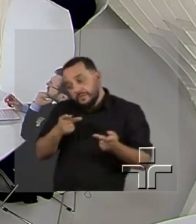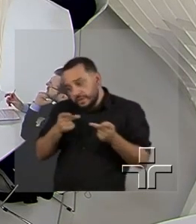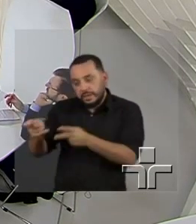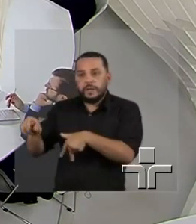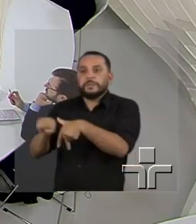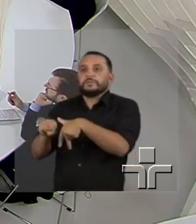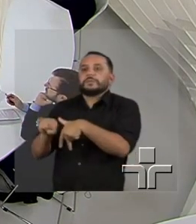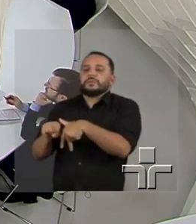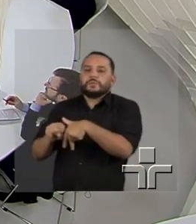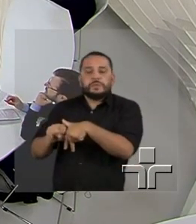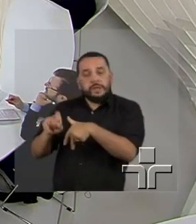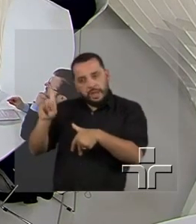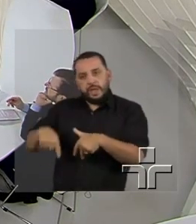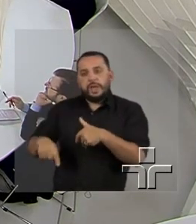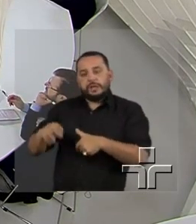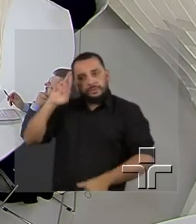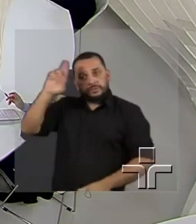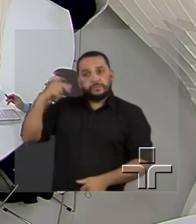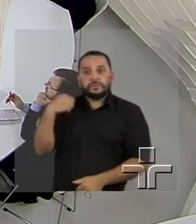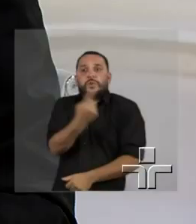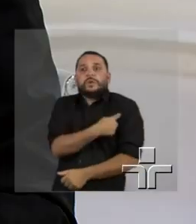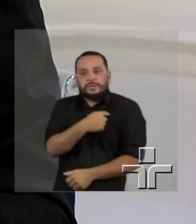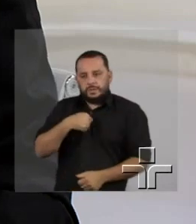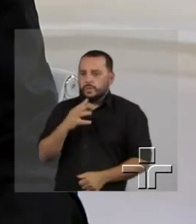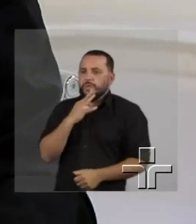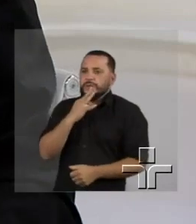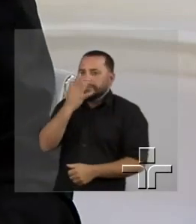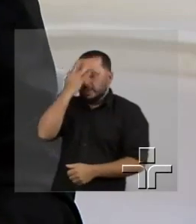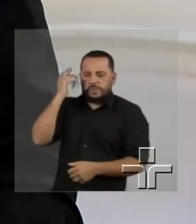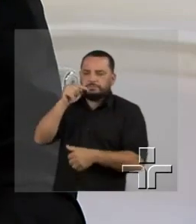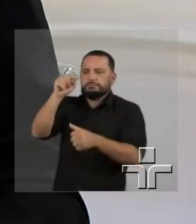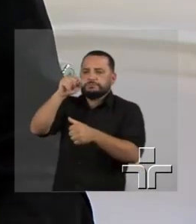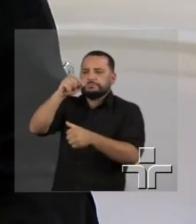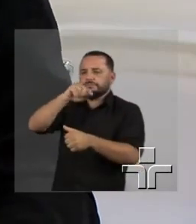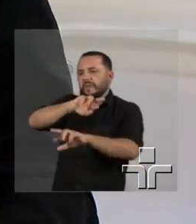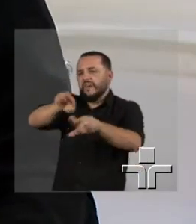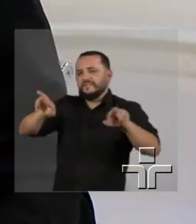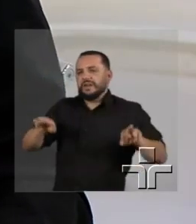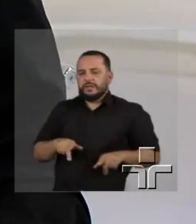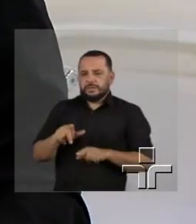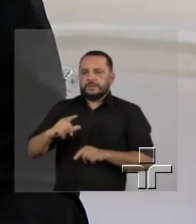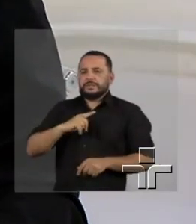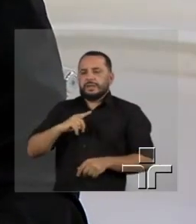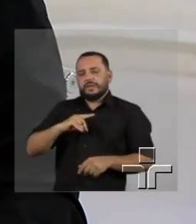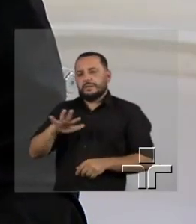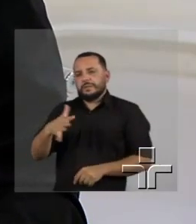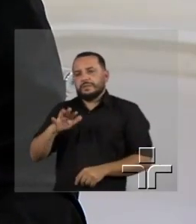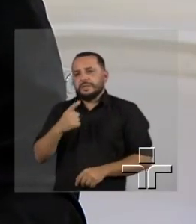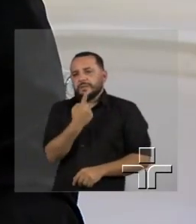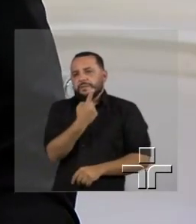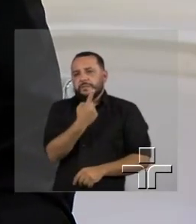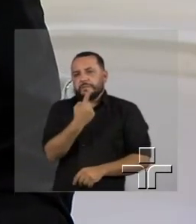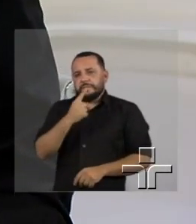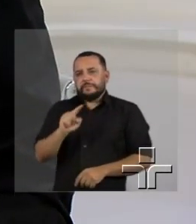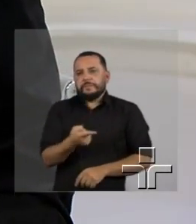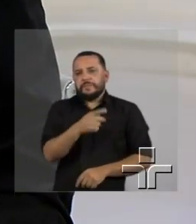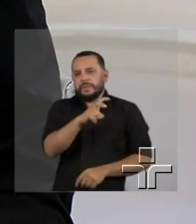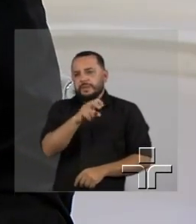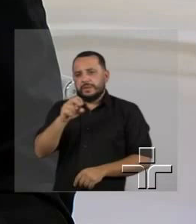internacional. É fundamental. Você vê, nós estamos vivendo hoje, nessa semana